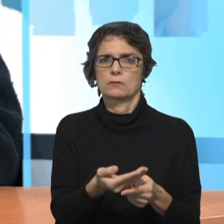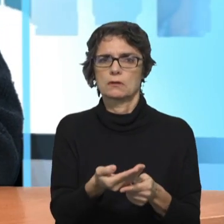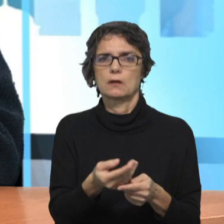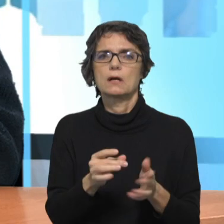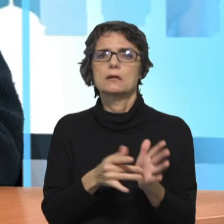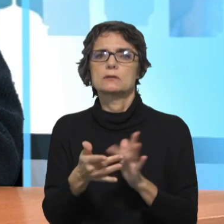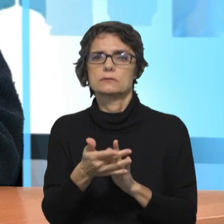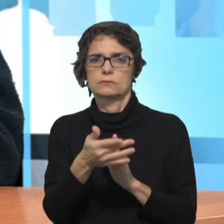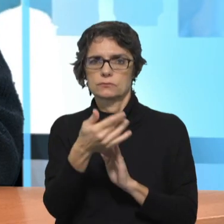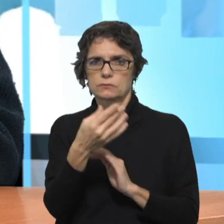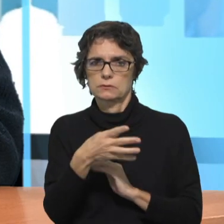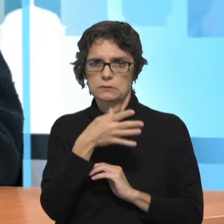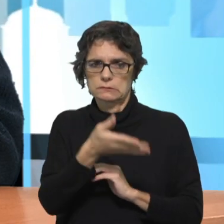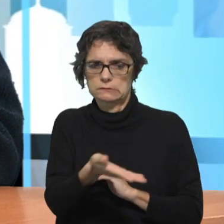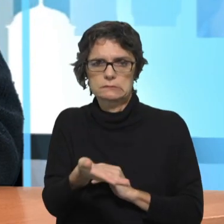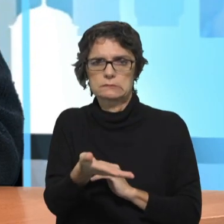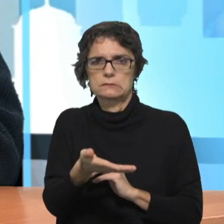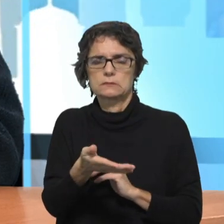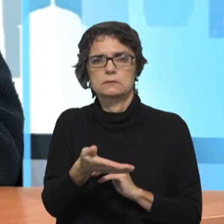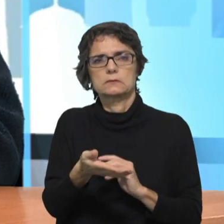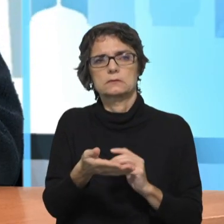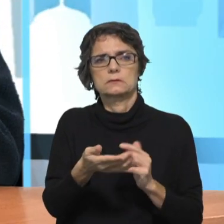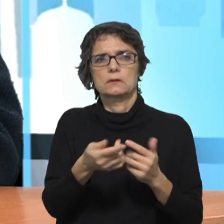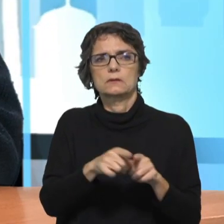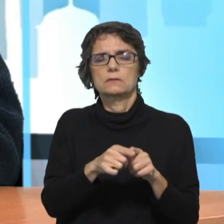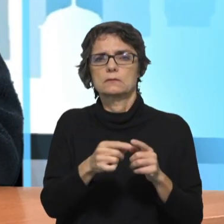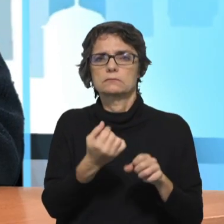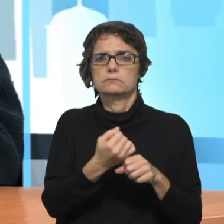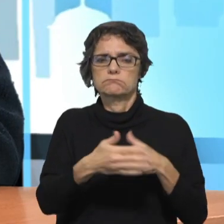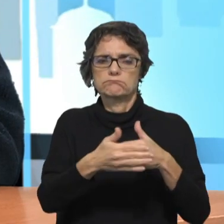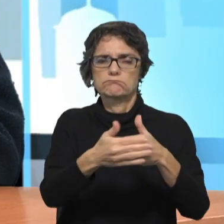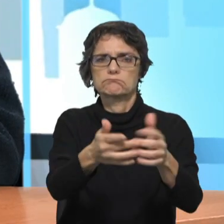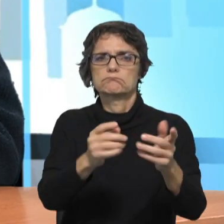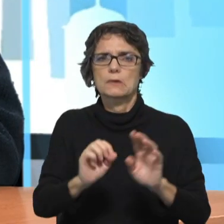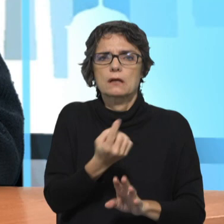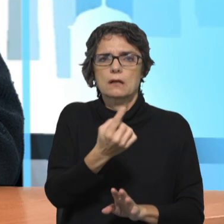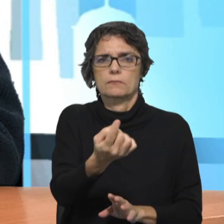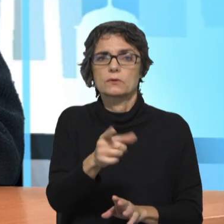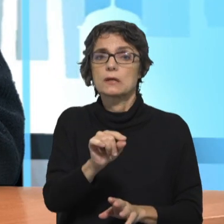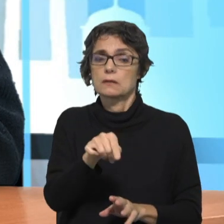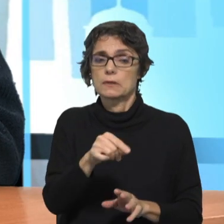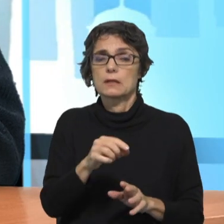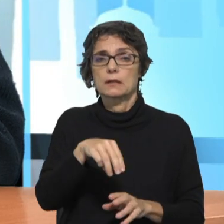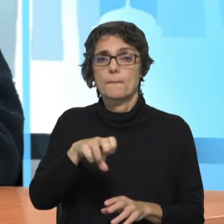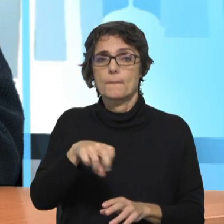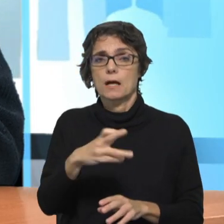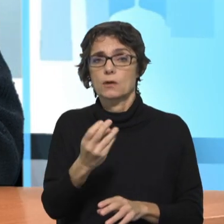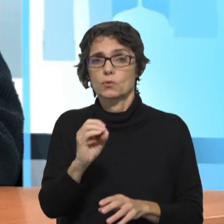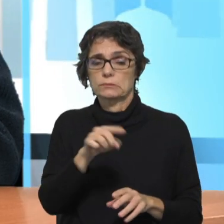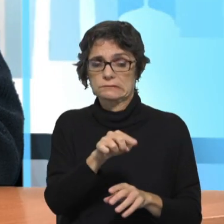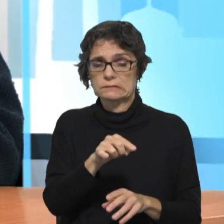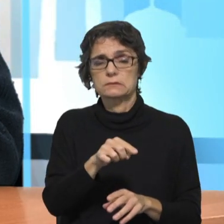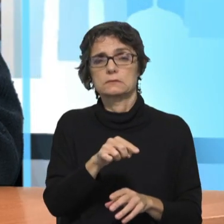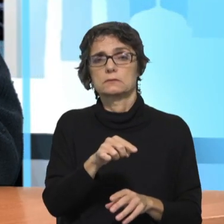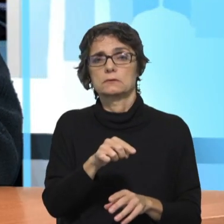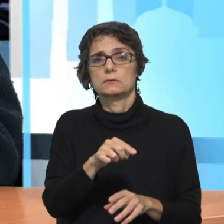Jesus faz as coisas de uma forma muito sequencial, mas também muito rápida. Também temos que perceber que o evangelista Marcos é uma das